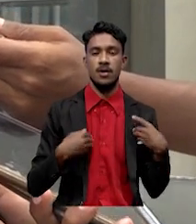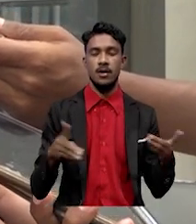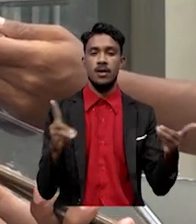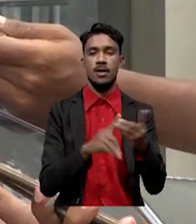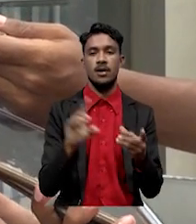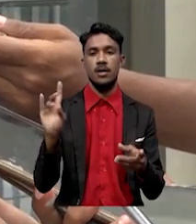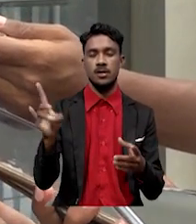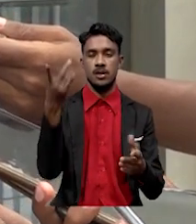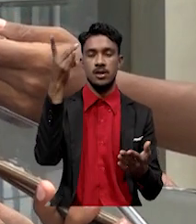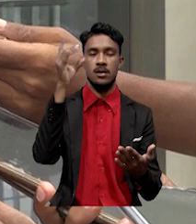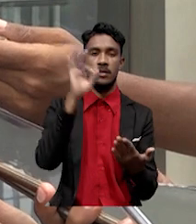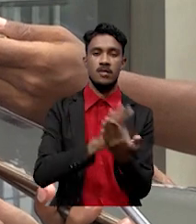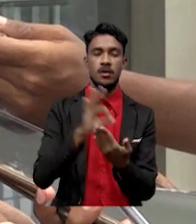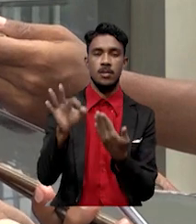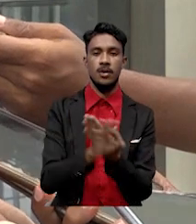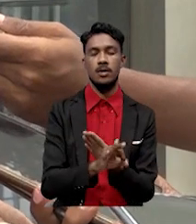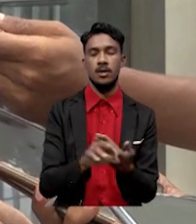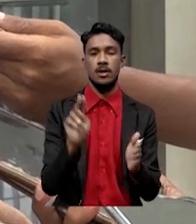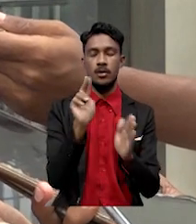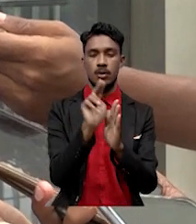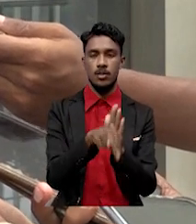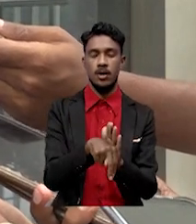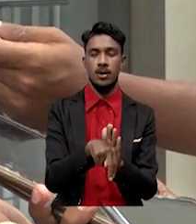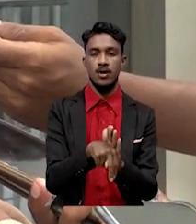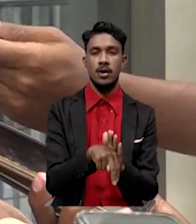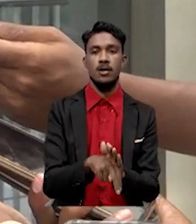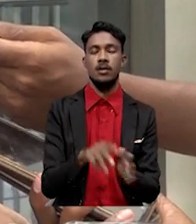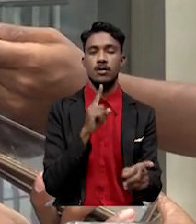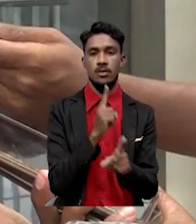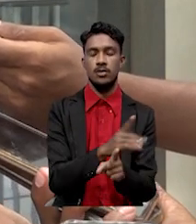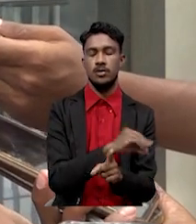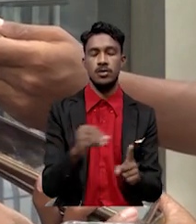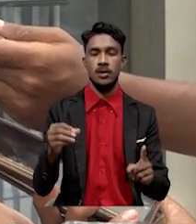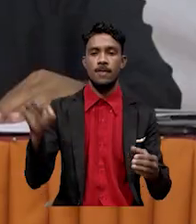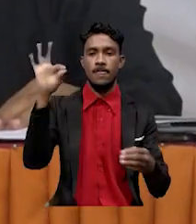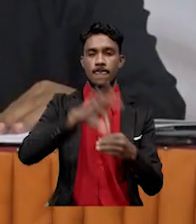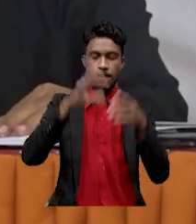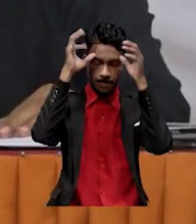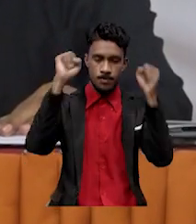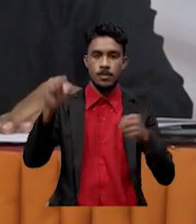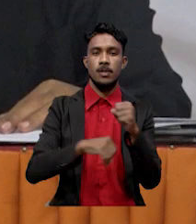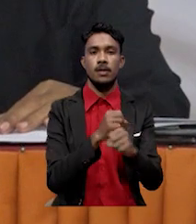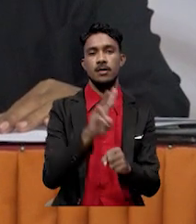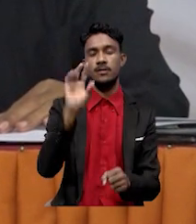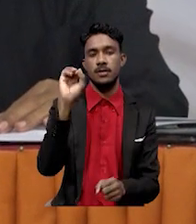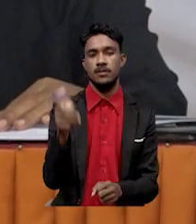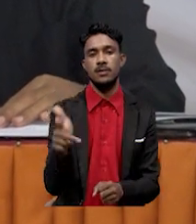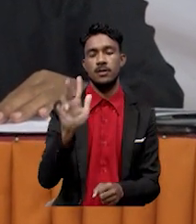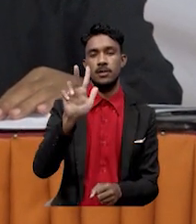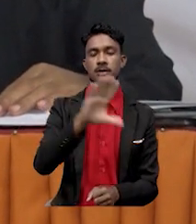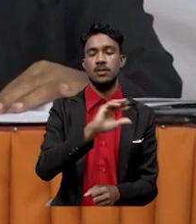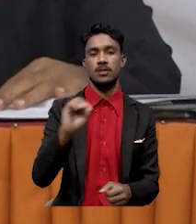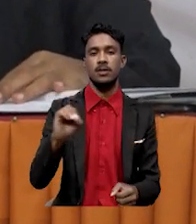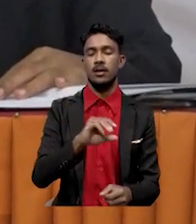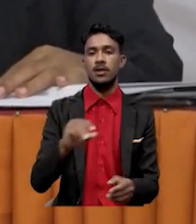a Jornal da República, no dar números oficial, não vemos que se rola parte da eleição presidencial de 2023. Dadão, né, órgão